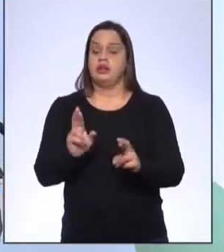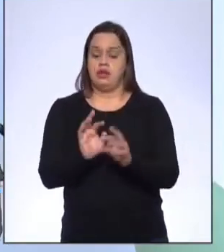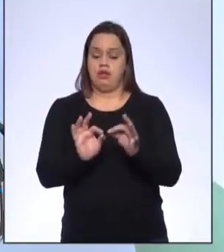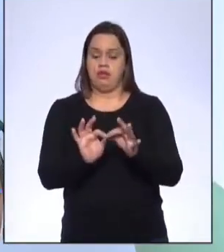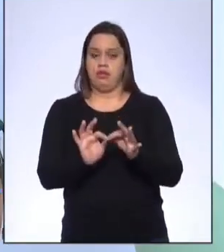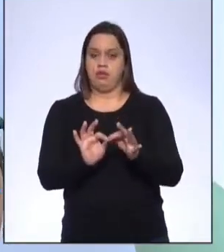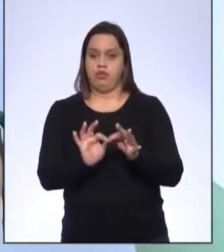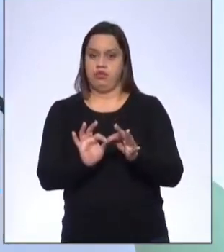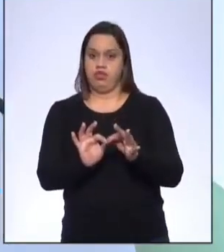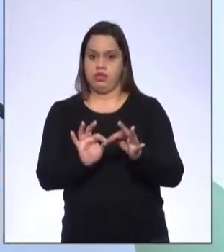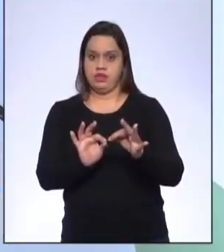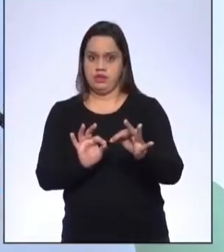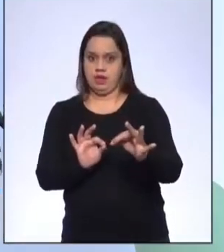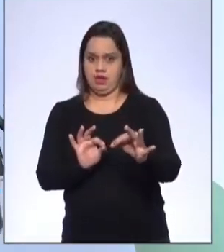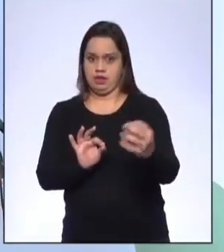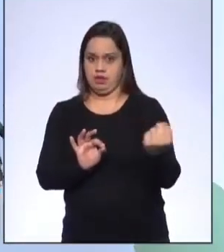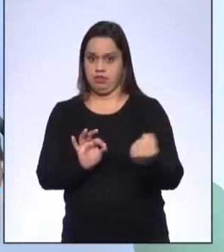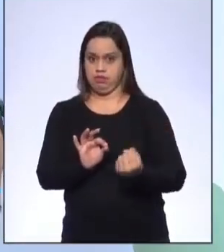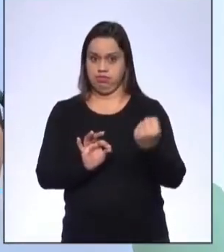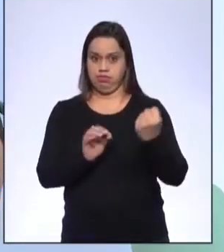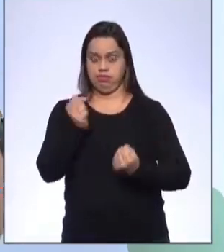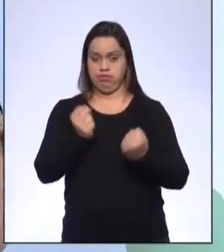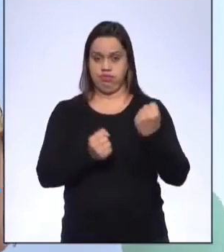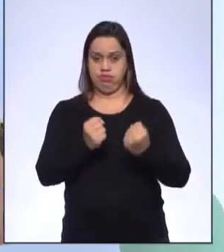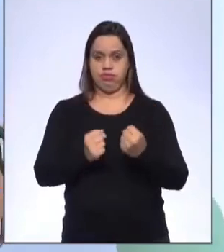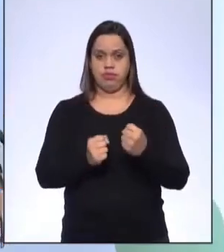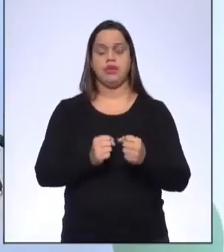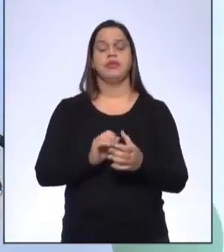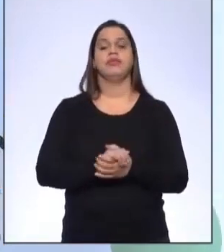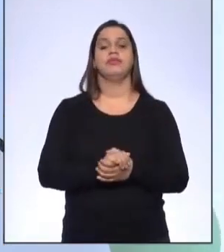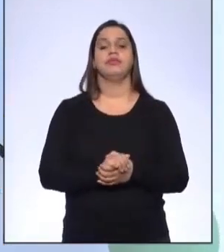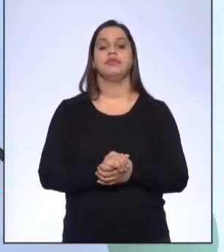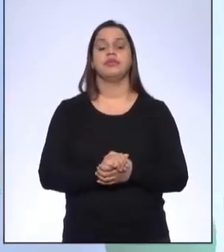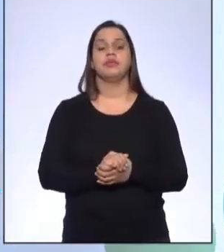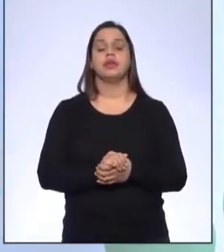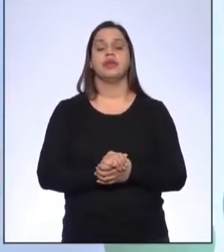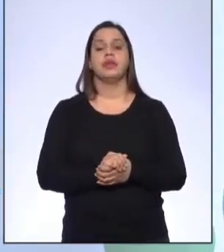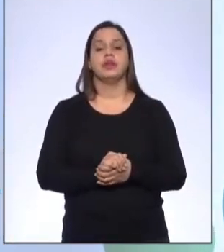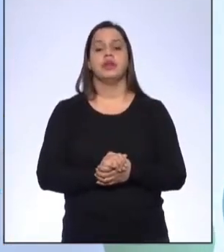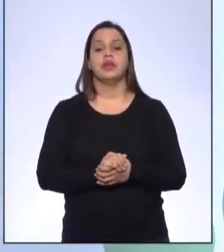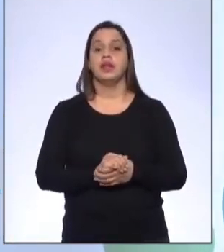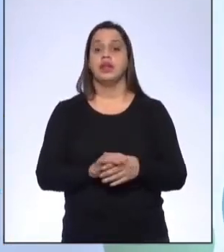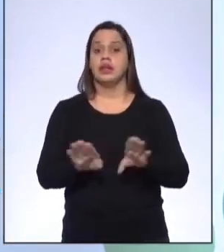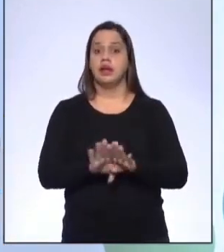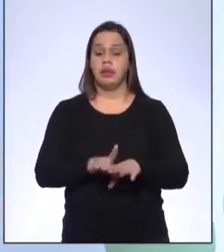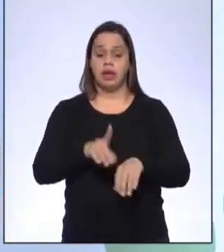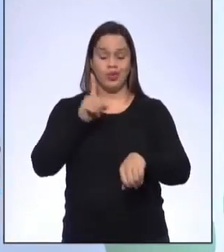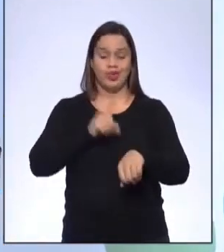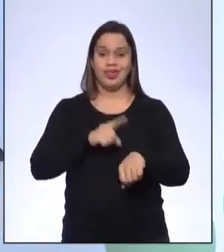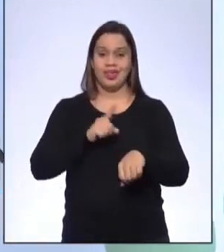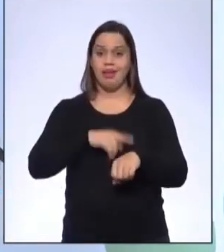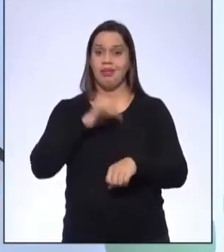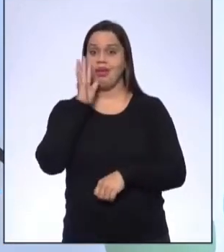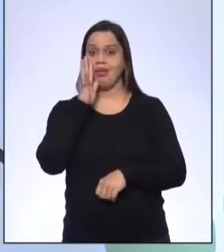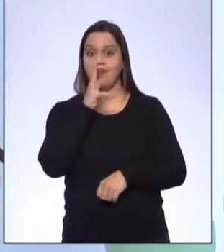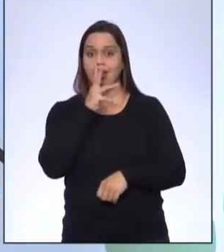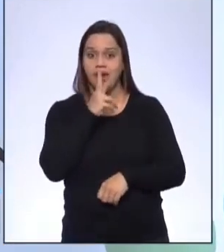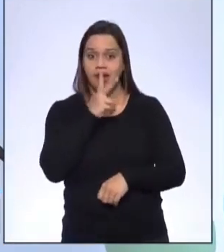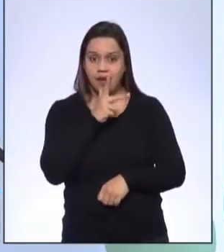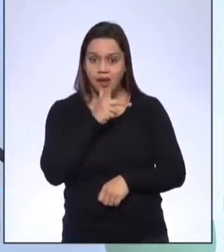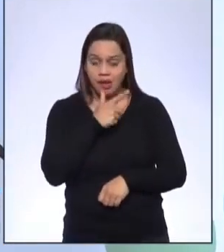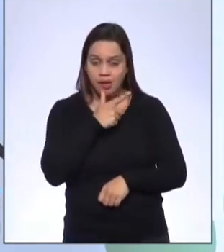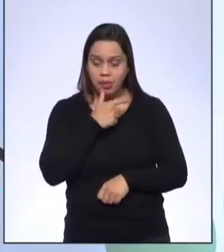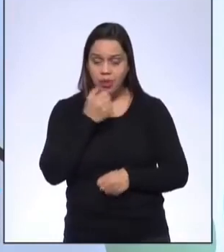distância percorrida, desculpe, a distância percorrida e o tempo que eu gastei para